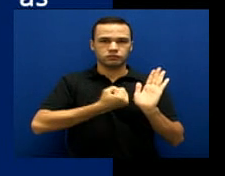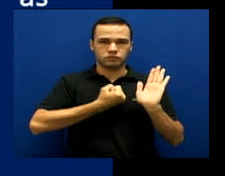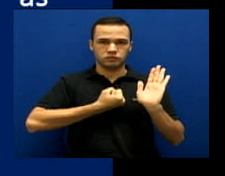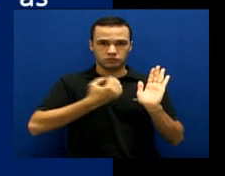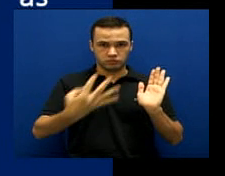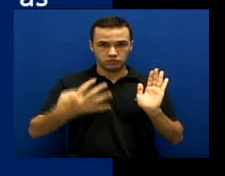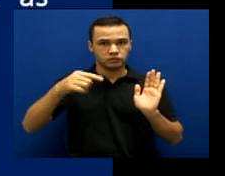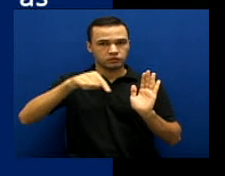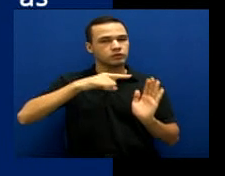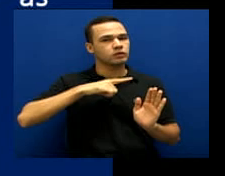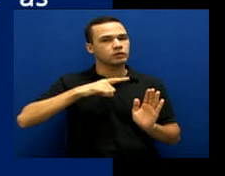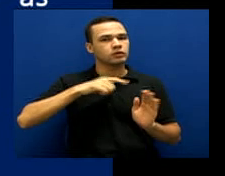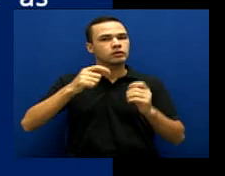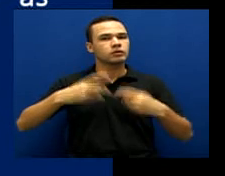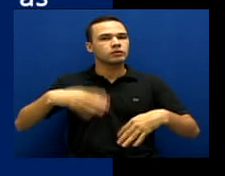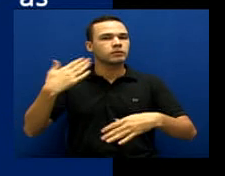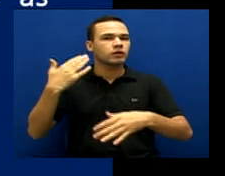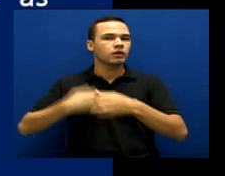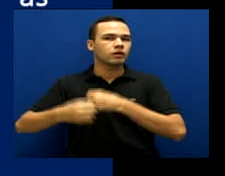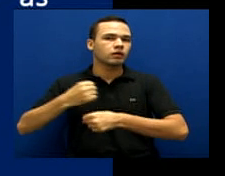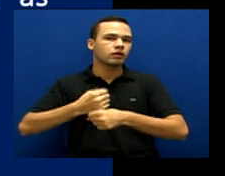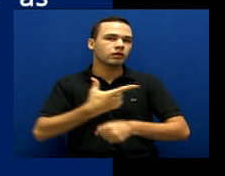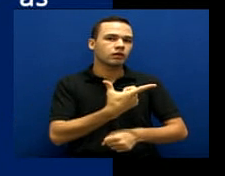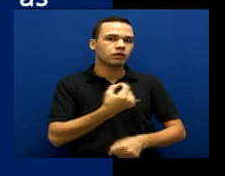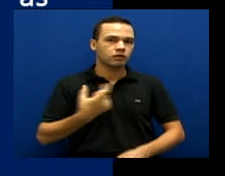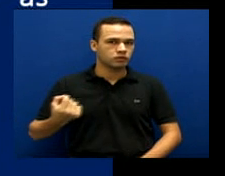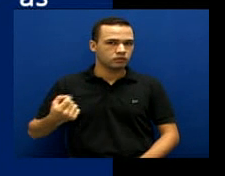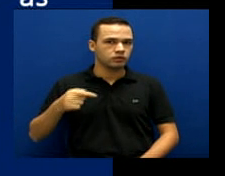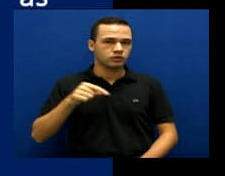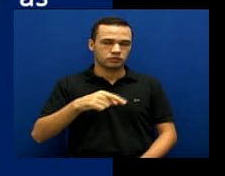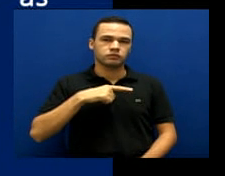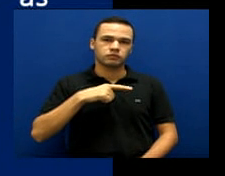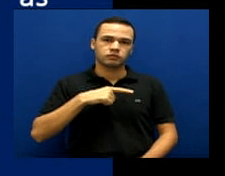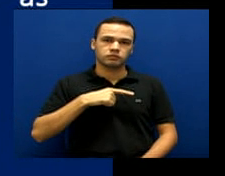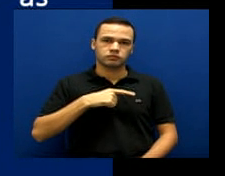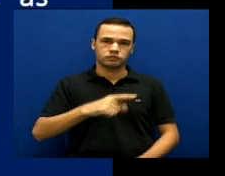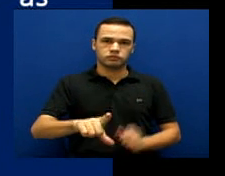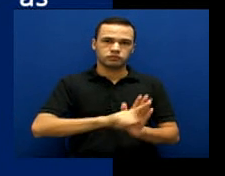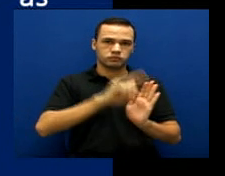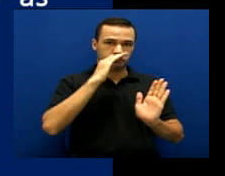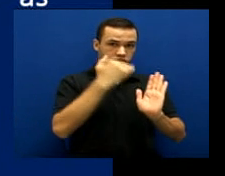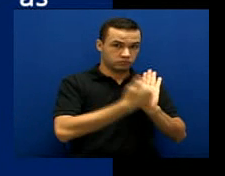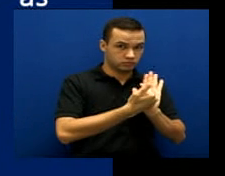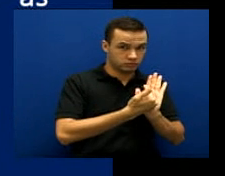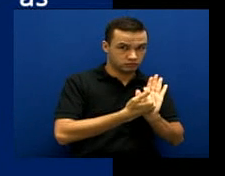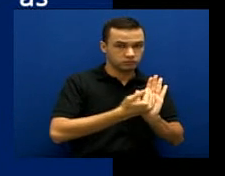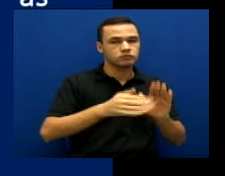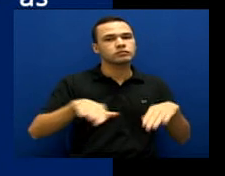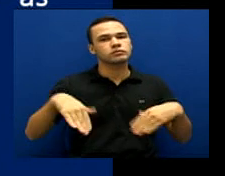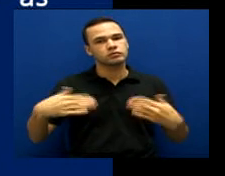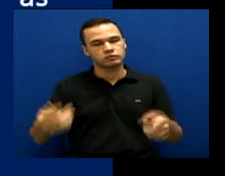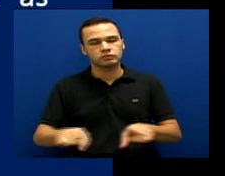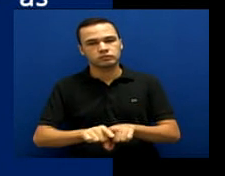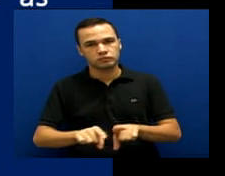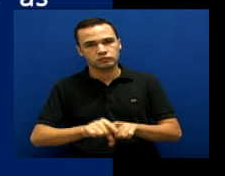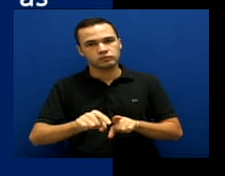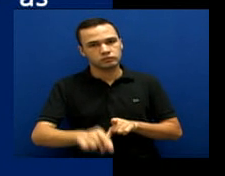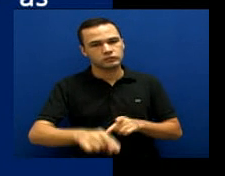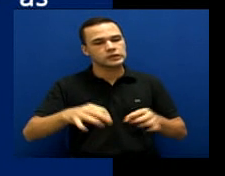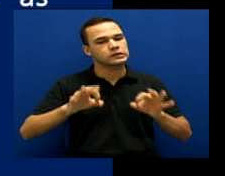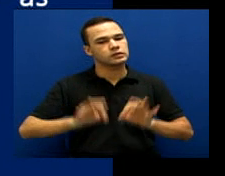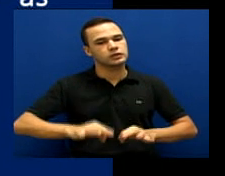complementar 101 de 2000 e obedecendo à legislação vigente e ao dever cívico de prestar contas